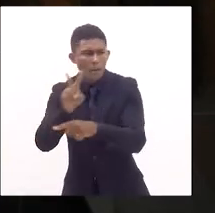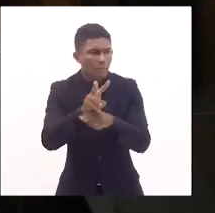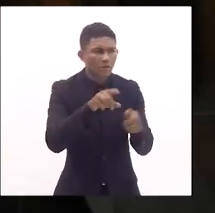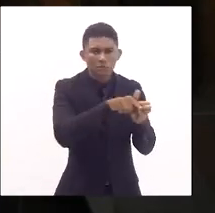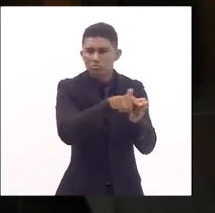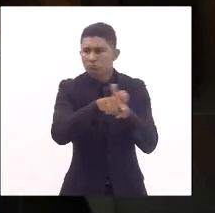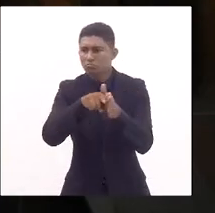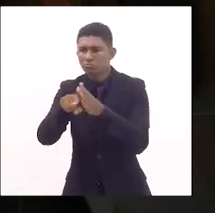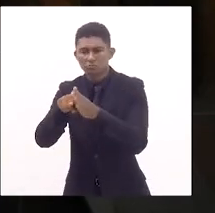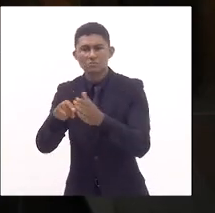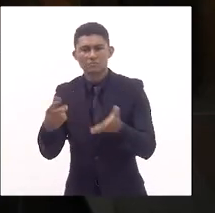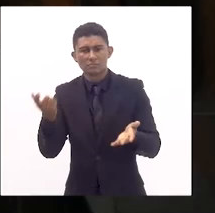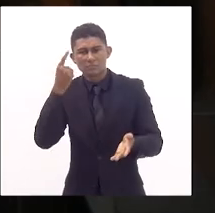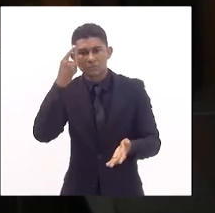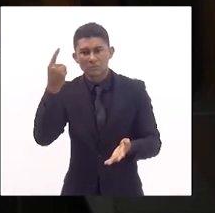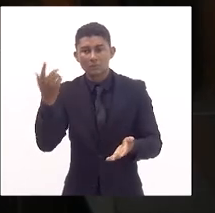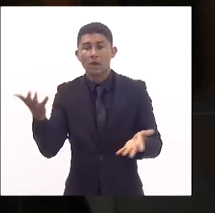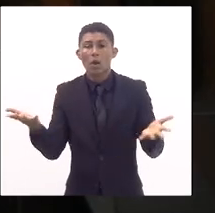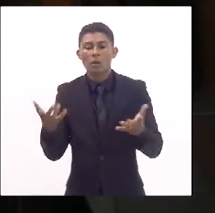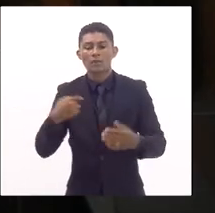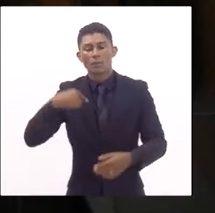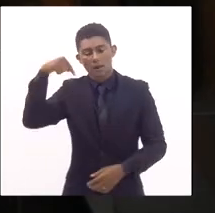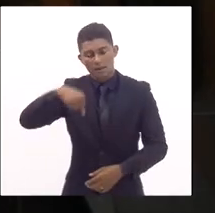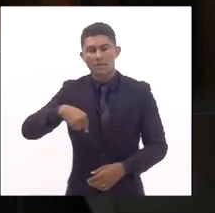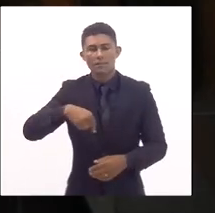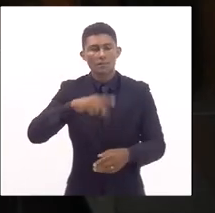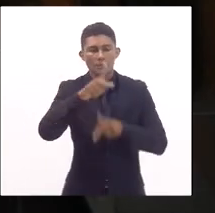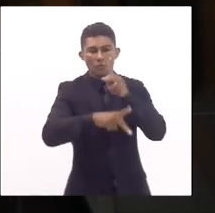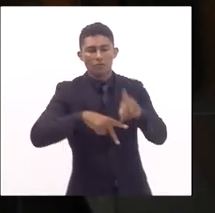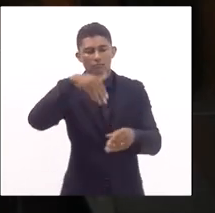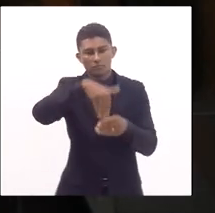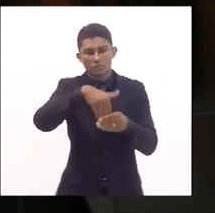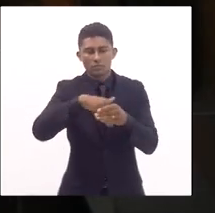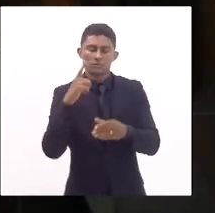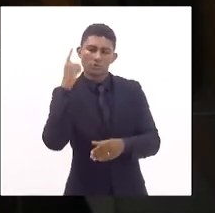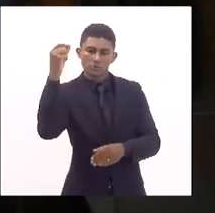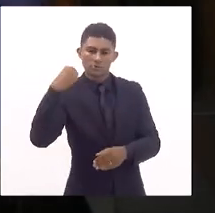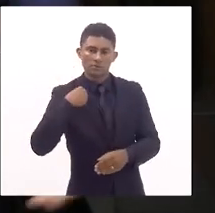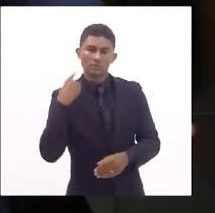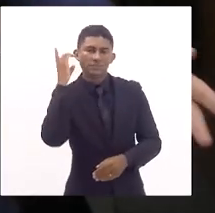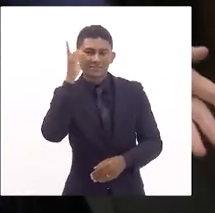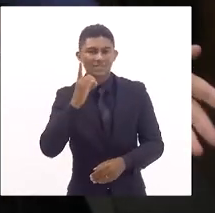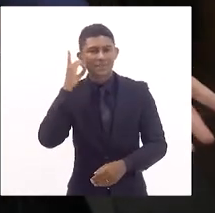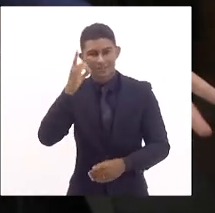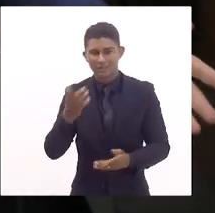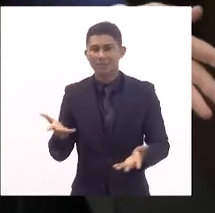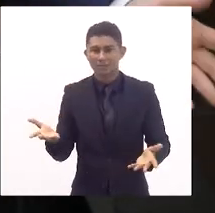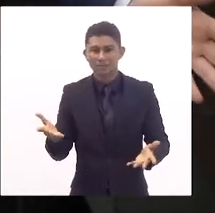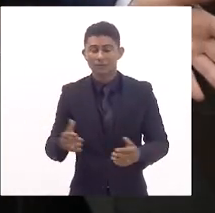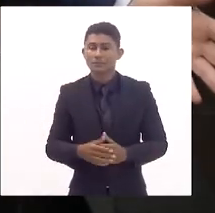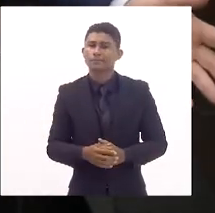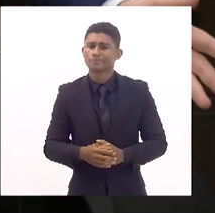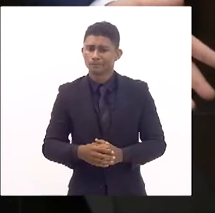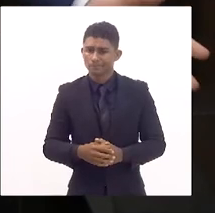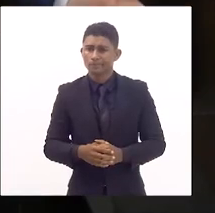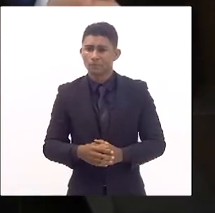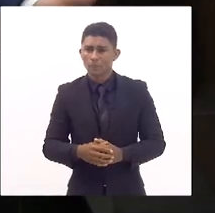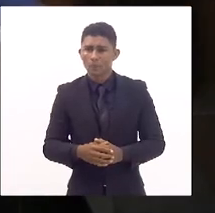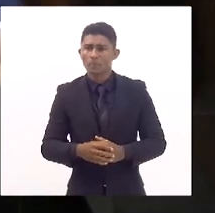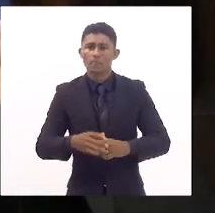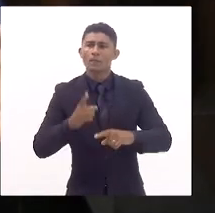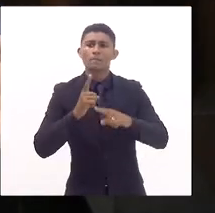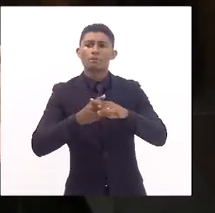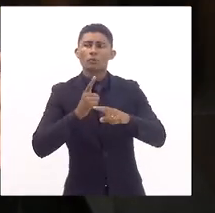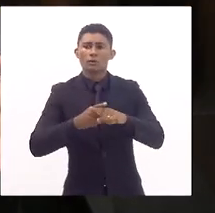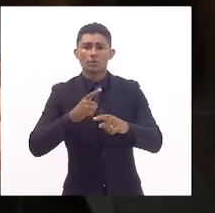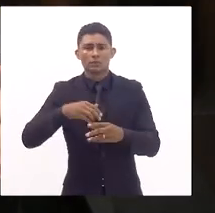deu destaque e para poder tá aqui ó onde o povo que eu tivesse no Parlamento Estadual Afinal de conta e não é